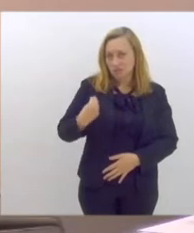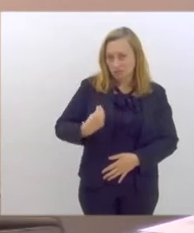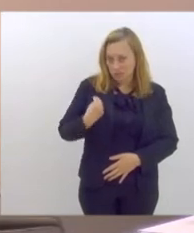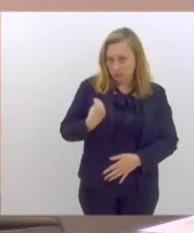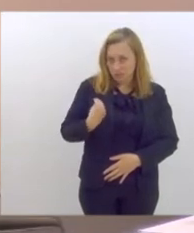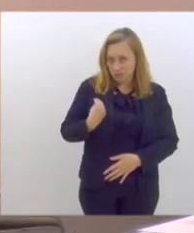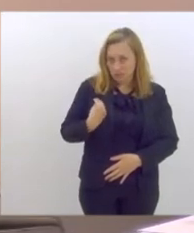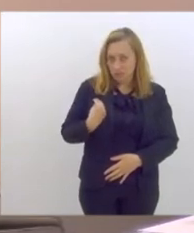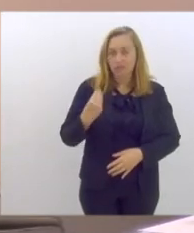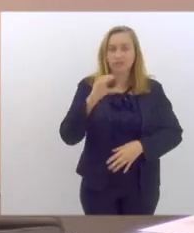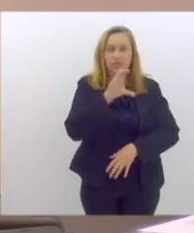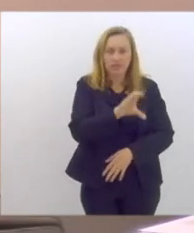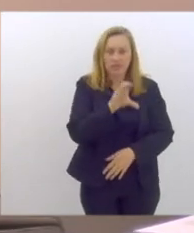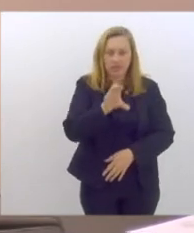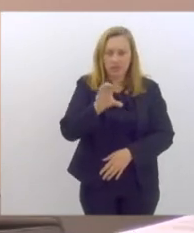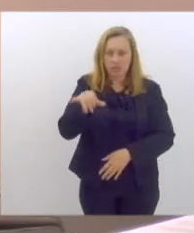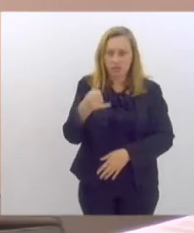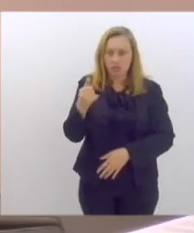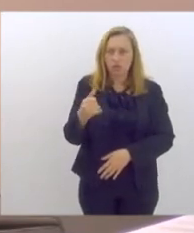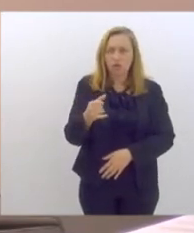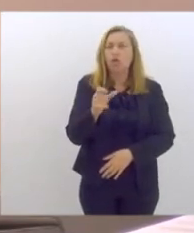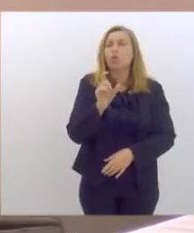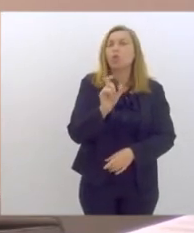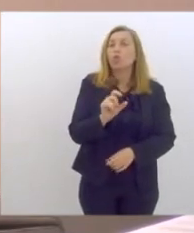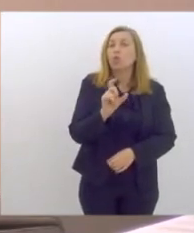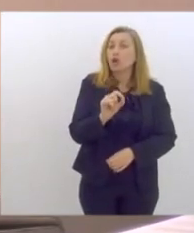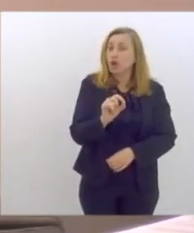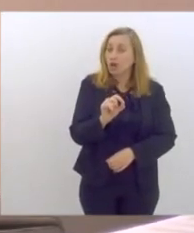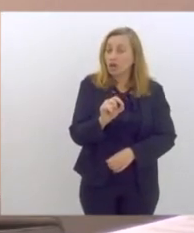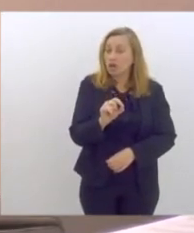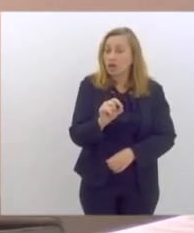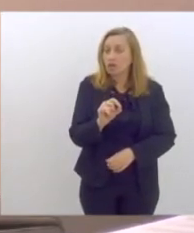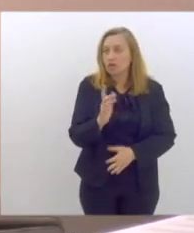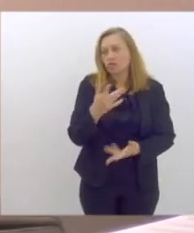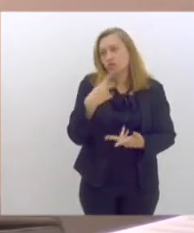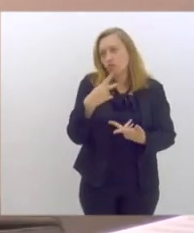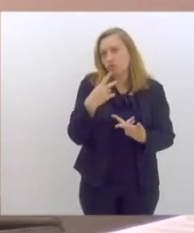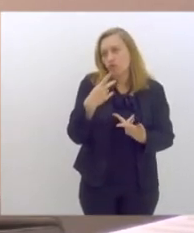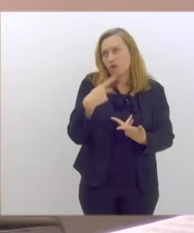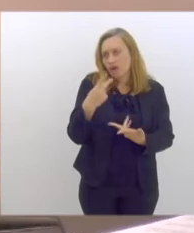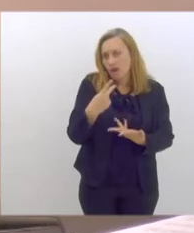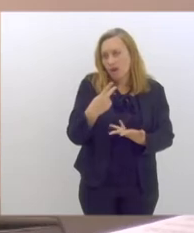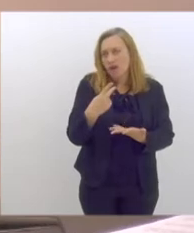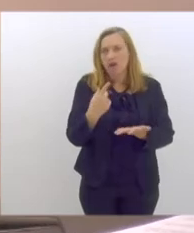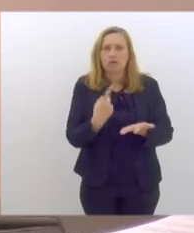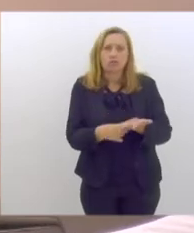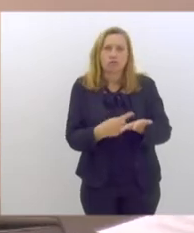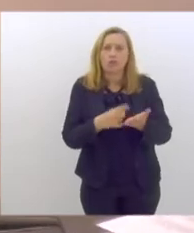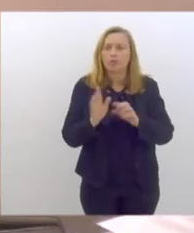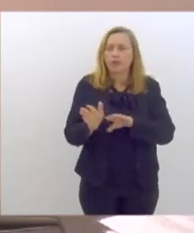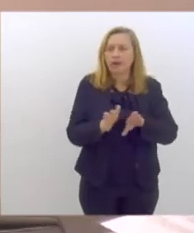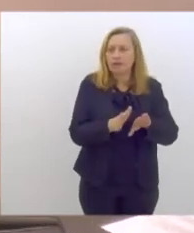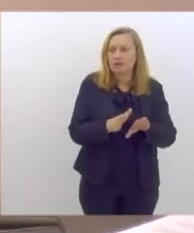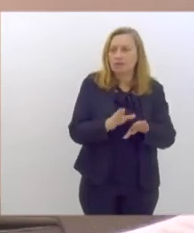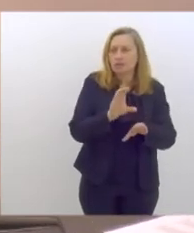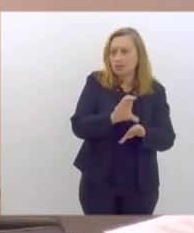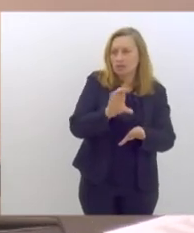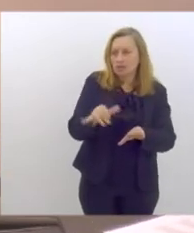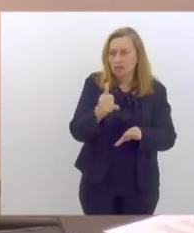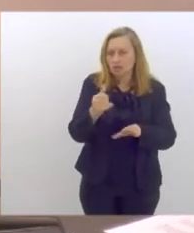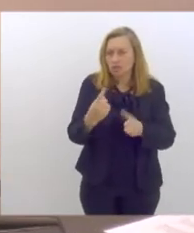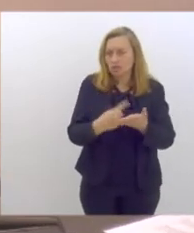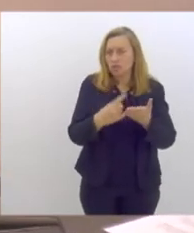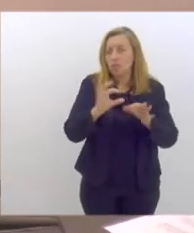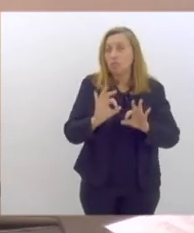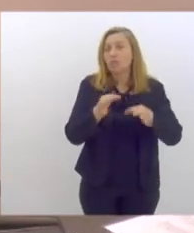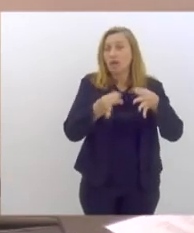da ccj o que que ficou aqui eu não vou dizer firmada jurisprudência porque a ccj não fiz